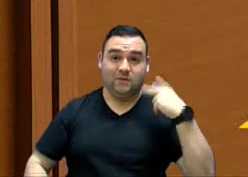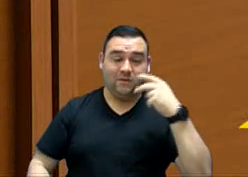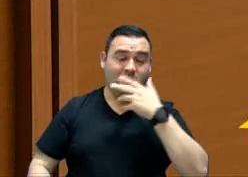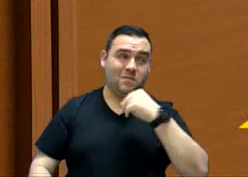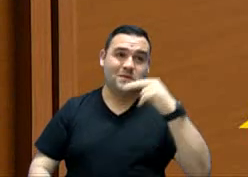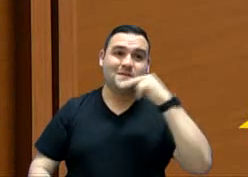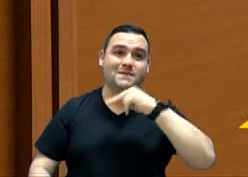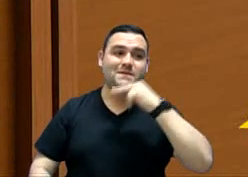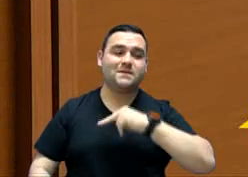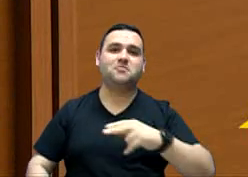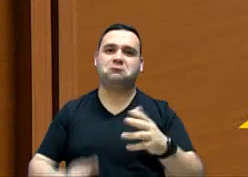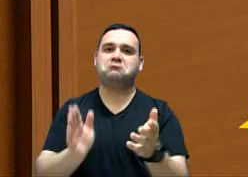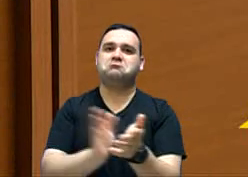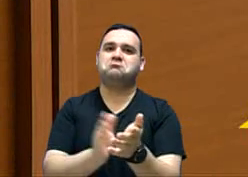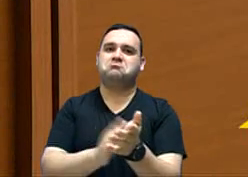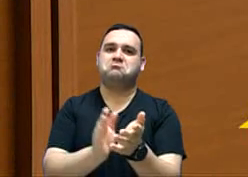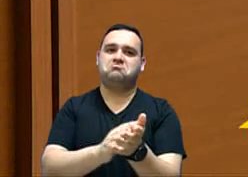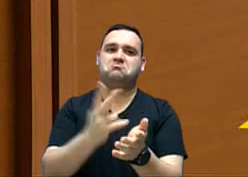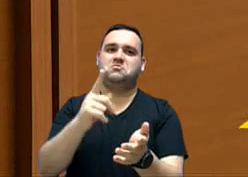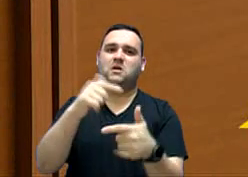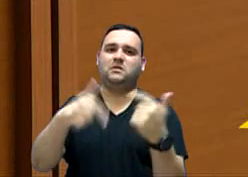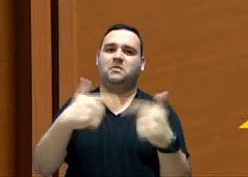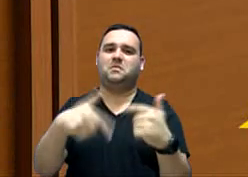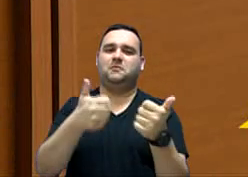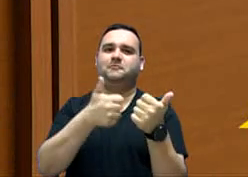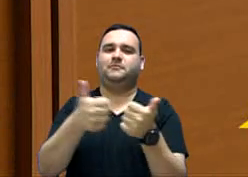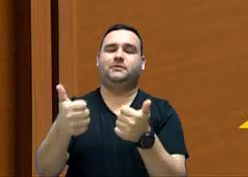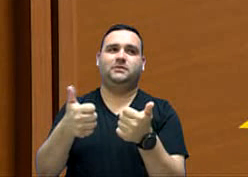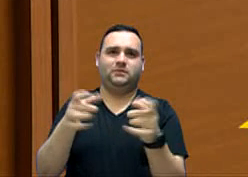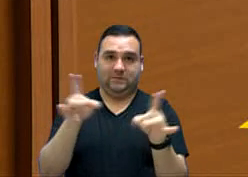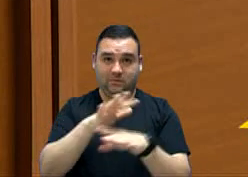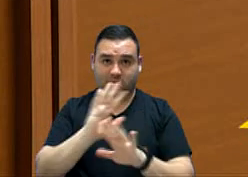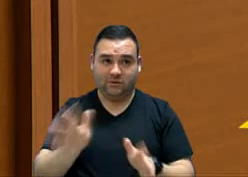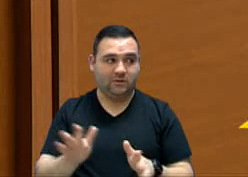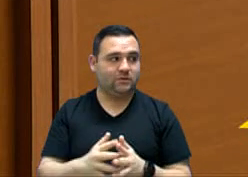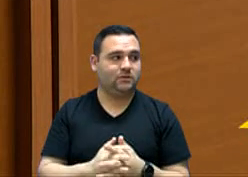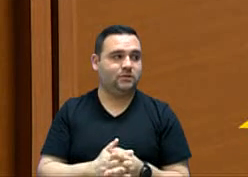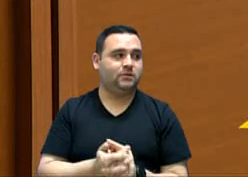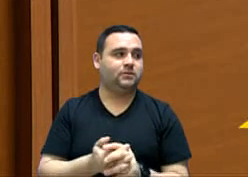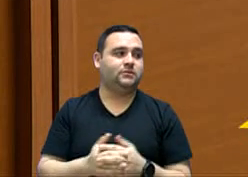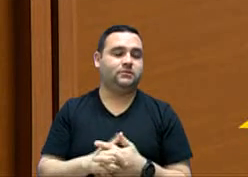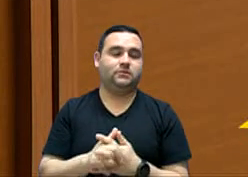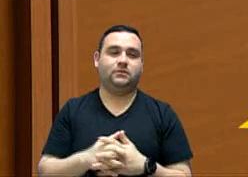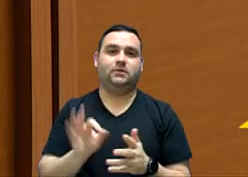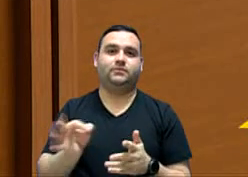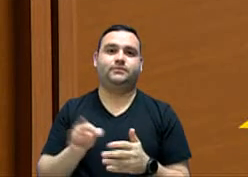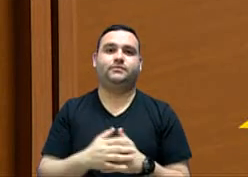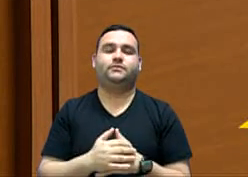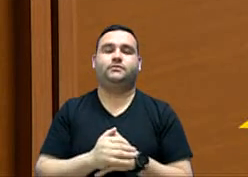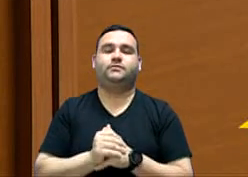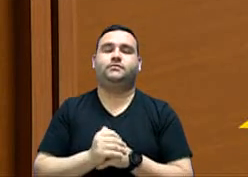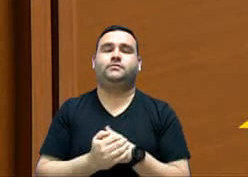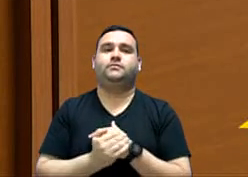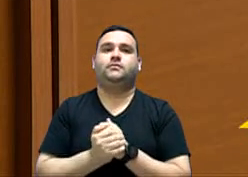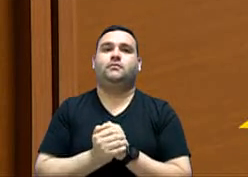Vereador Anselmo, antes de tudo, parabéns pelo seu trabalho. É para encerrar já? Ah, tá.